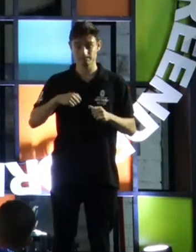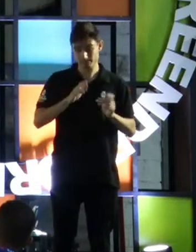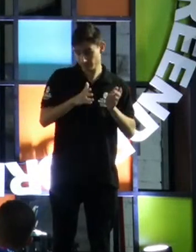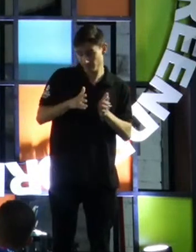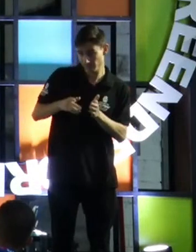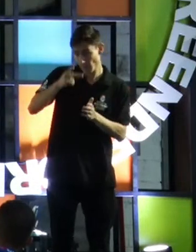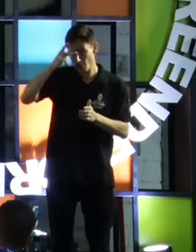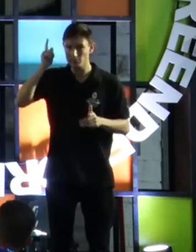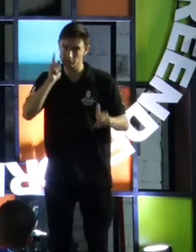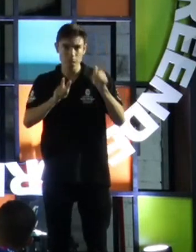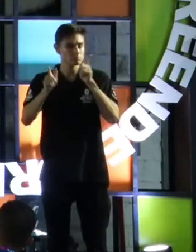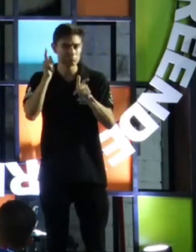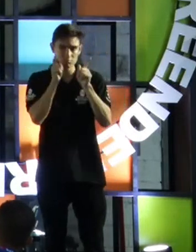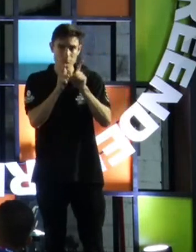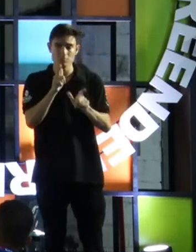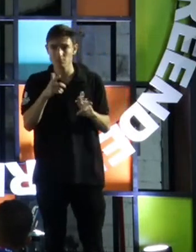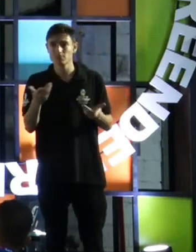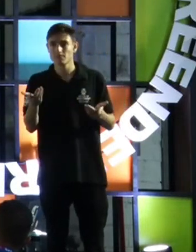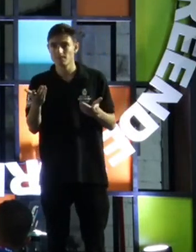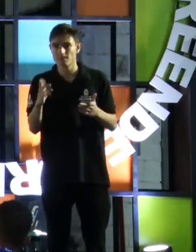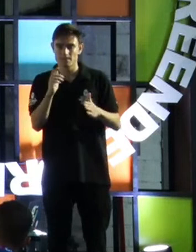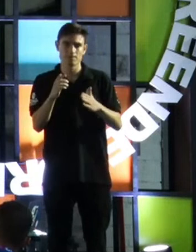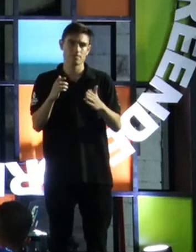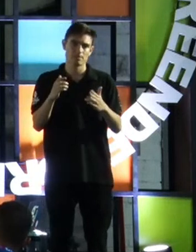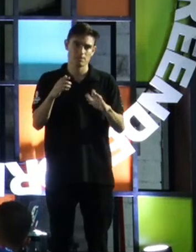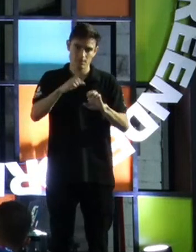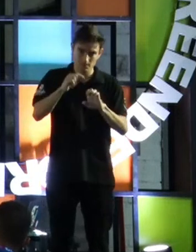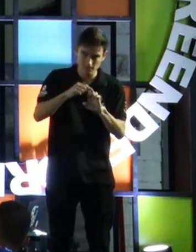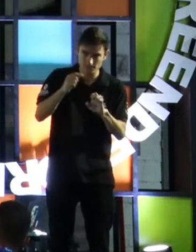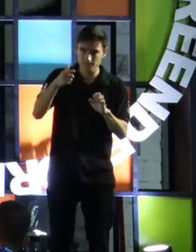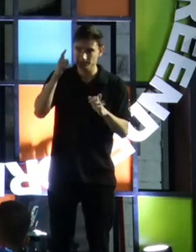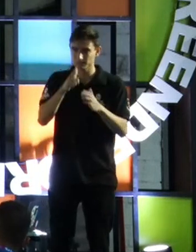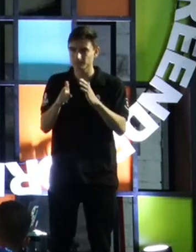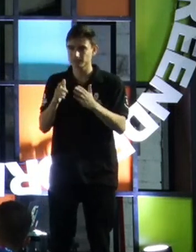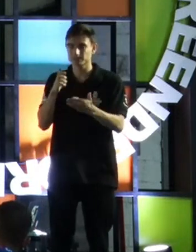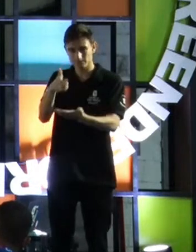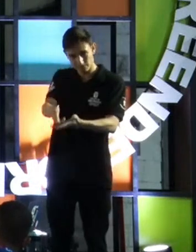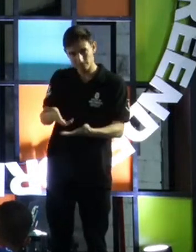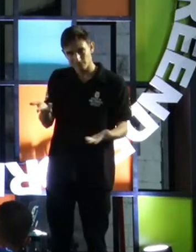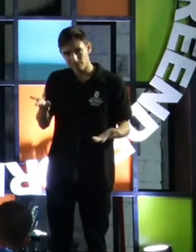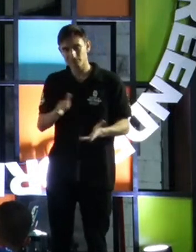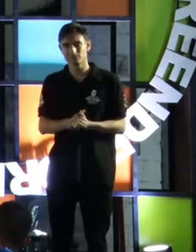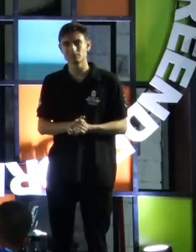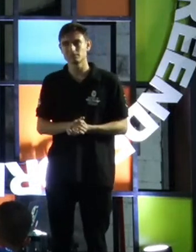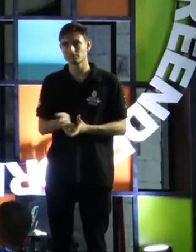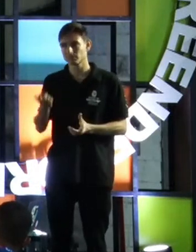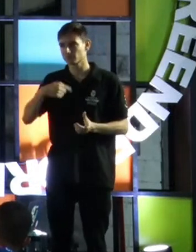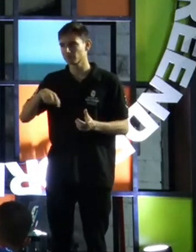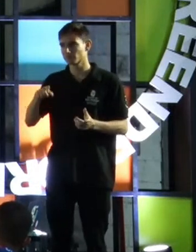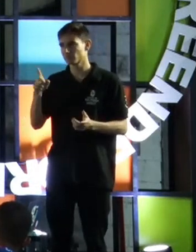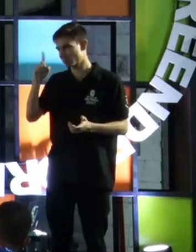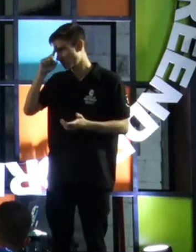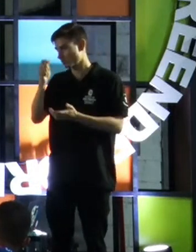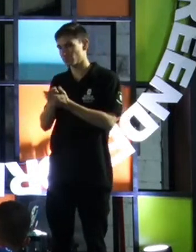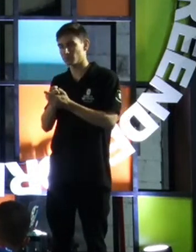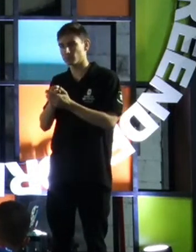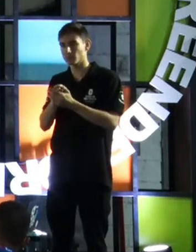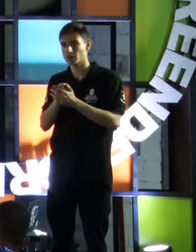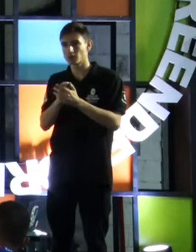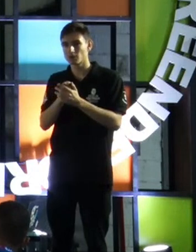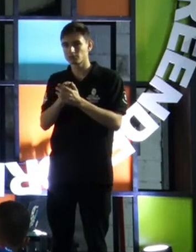as pessoas possam correr o risco de empreender, possam pedir demissão para empreender. E a gente também redefine o conceito de